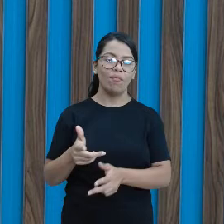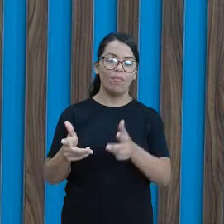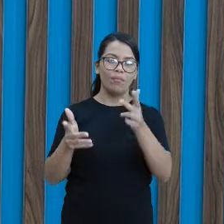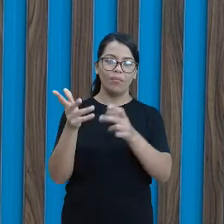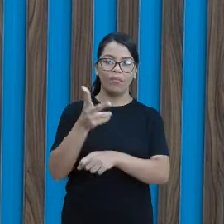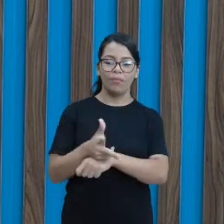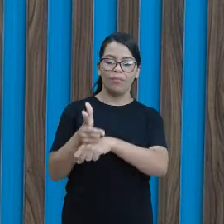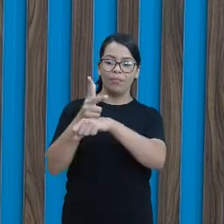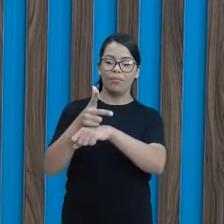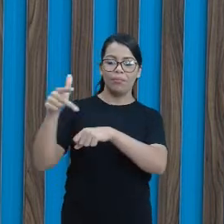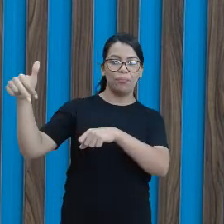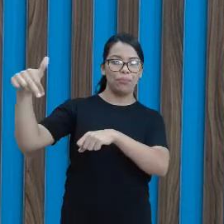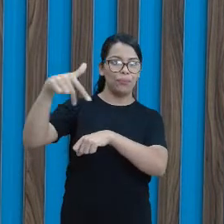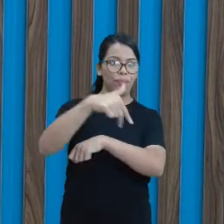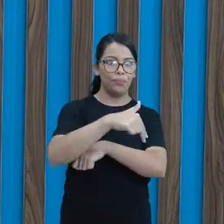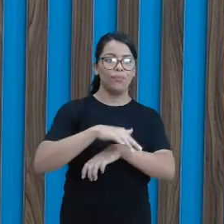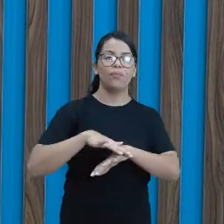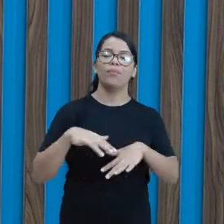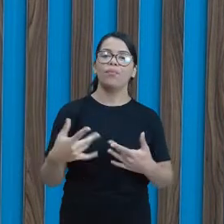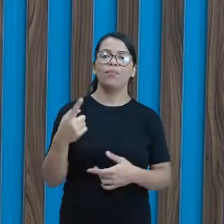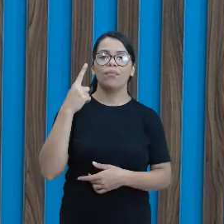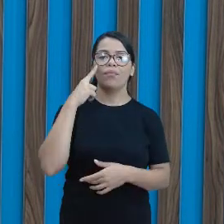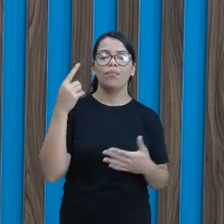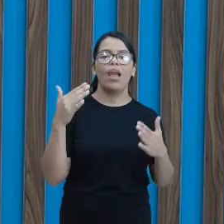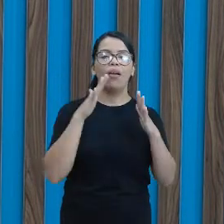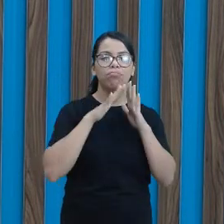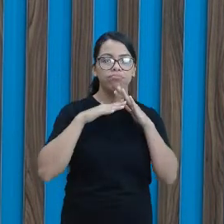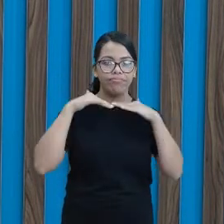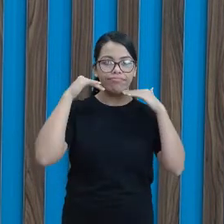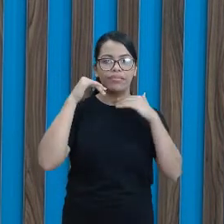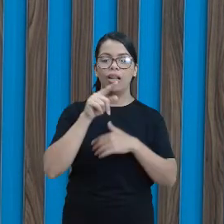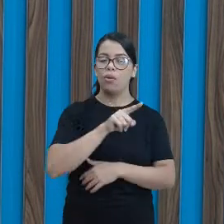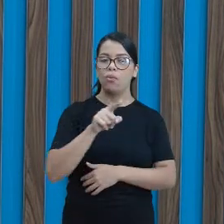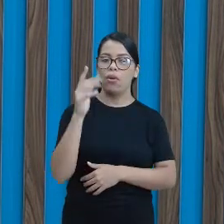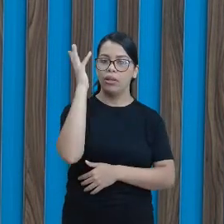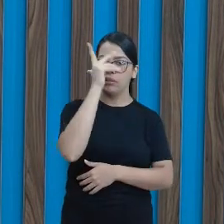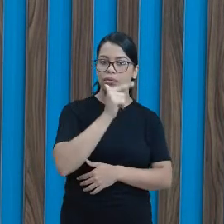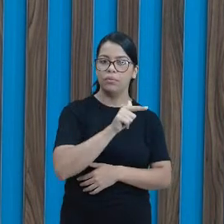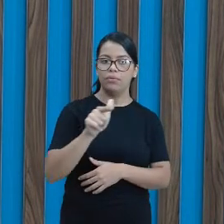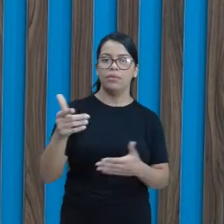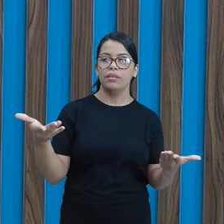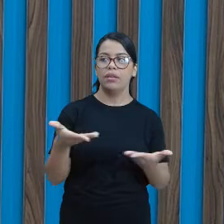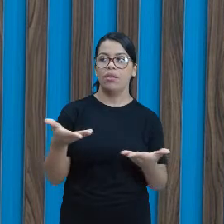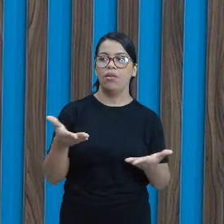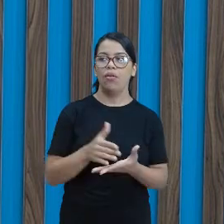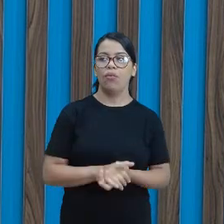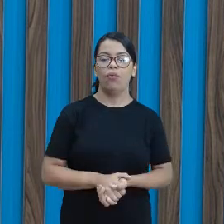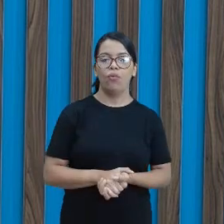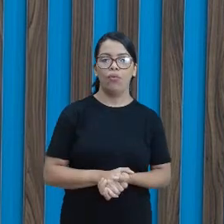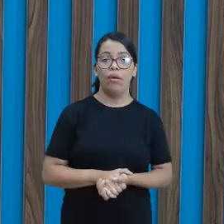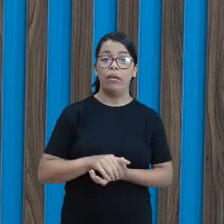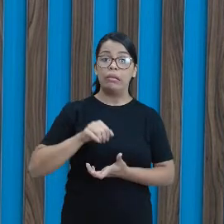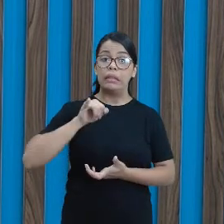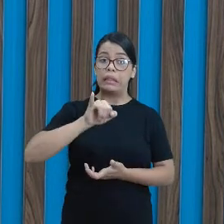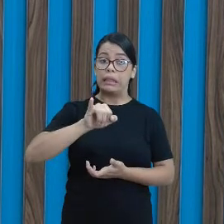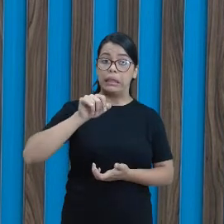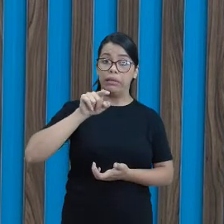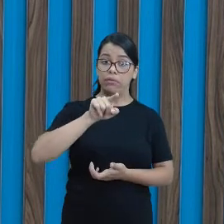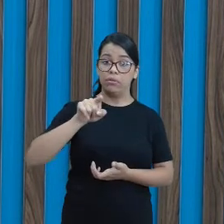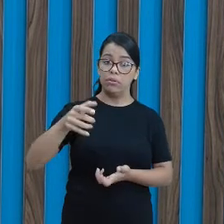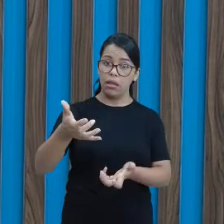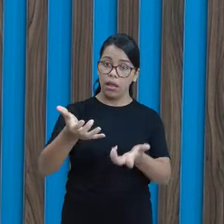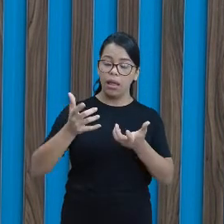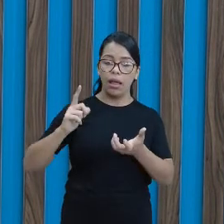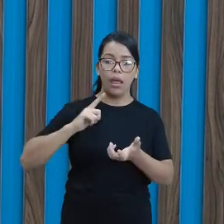mão, gingou o braço. Rostinho lindo para vocês. Mas veja só, se você quer